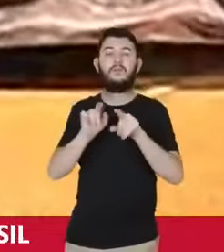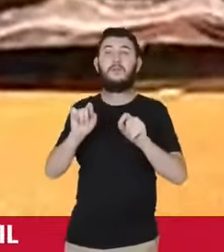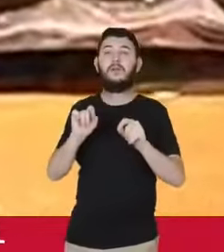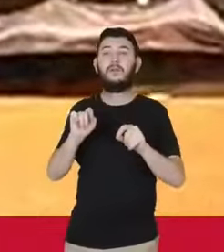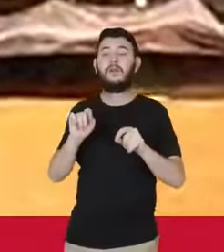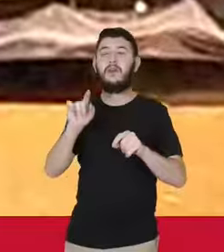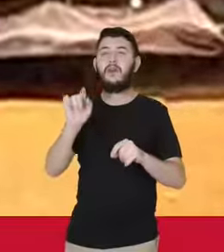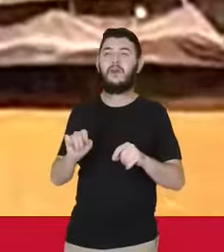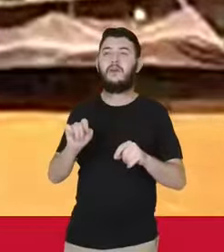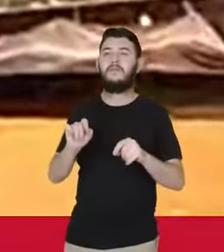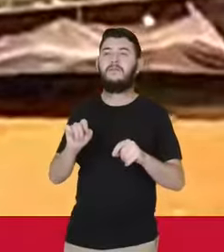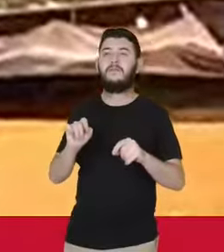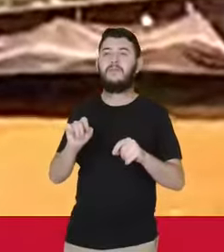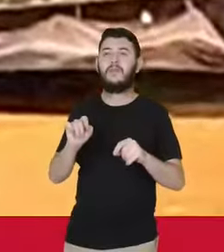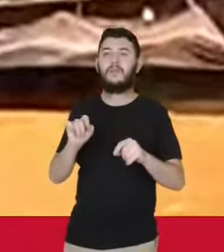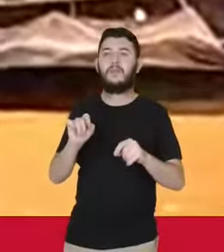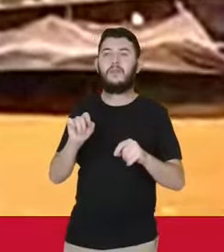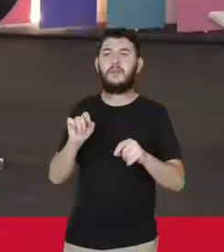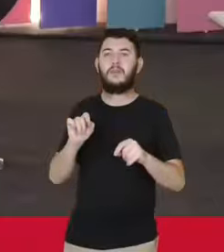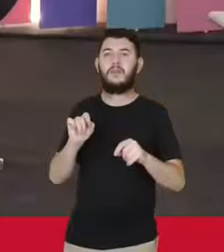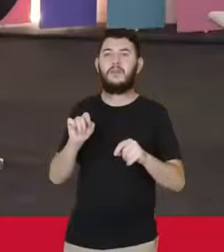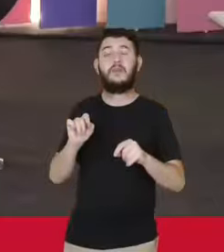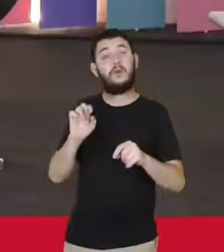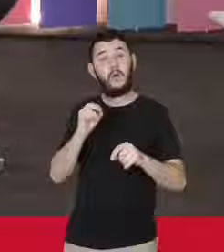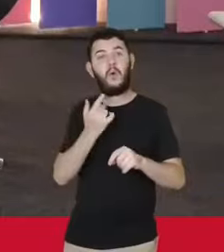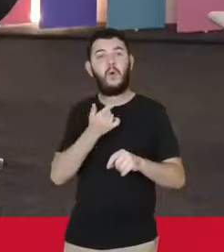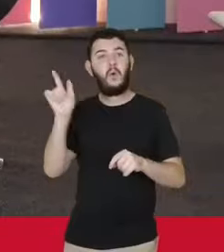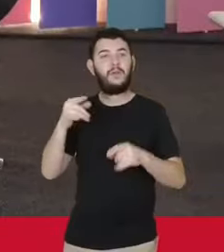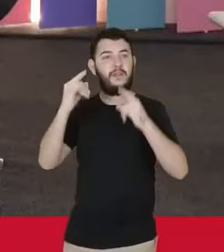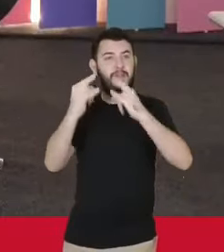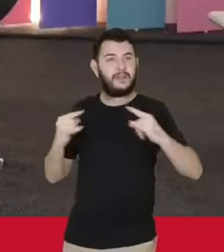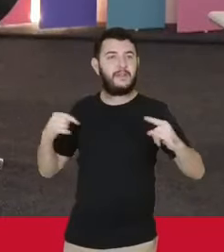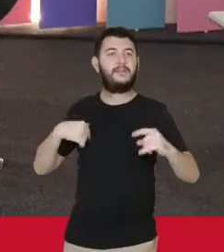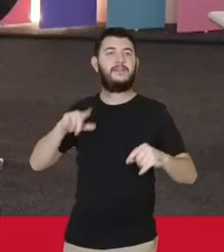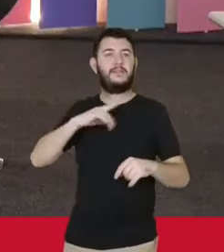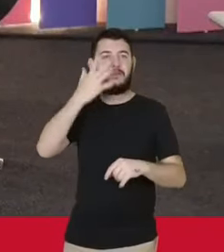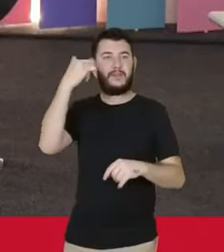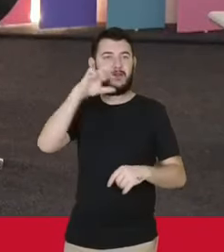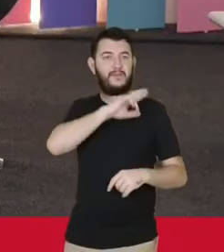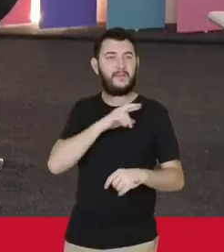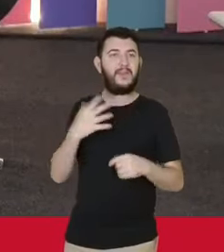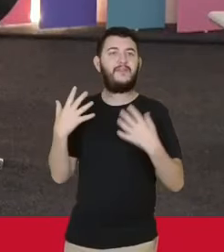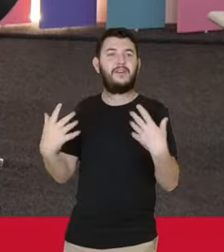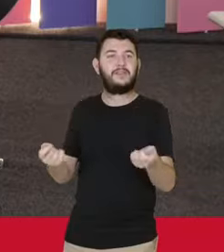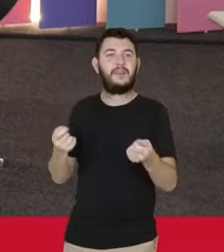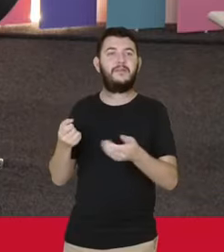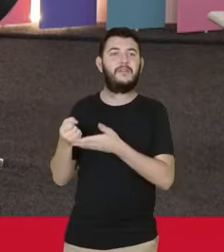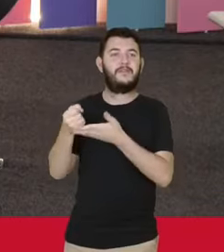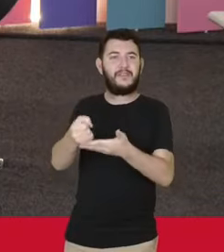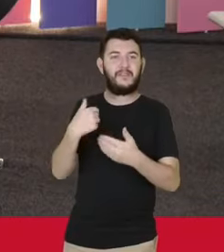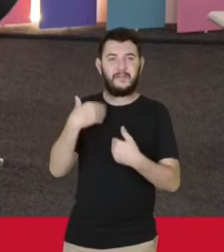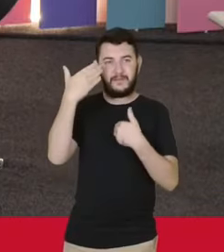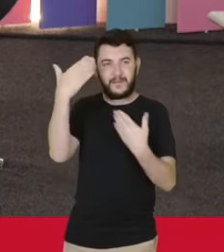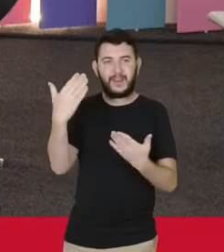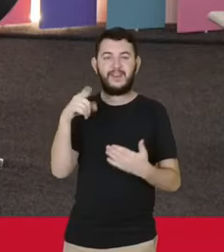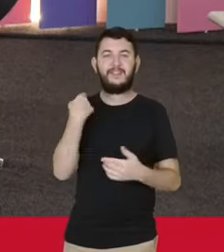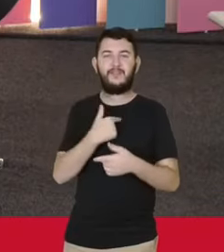colheita dessas doações. Tá ótimo, então. Obrigada, Marinete, mais uma vez. Sigamos na